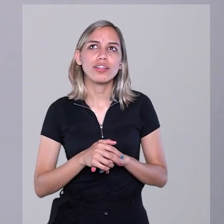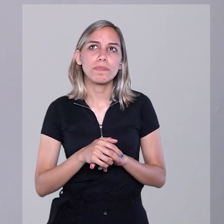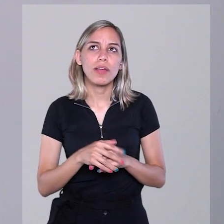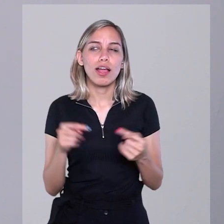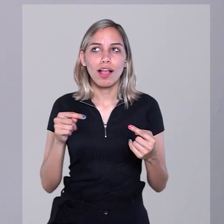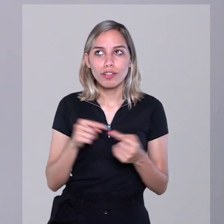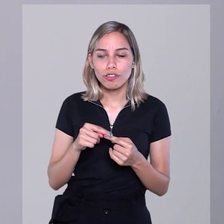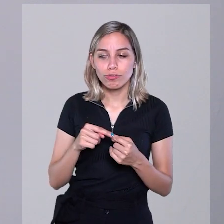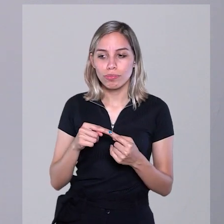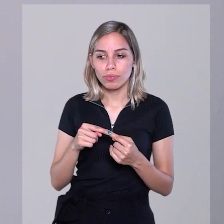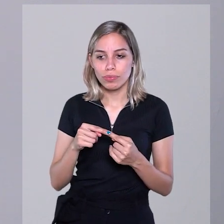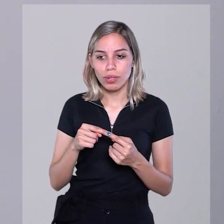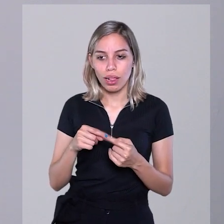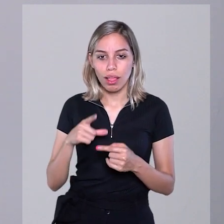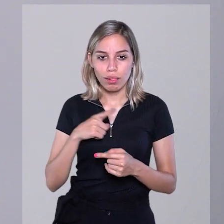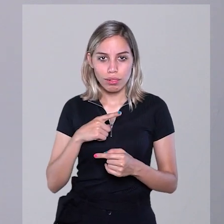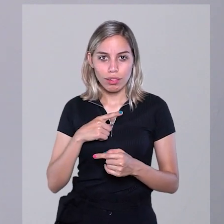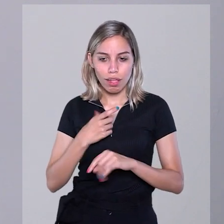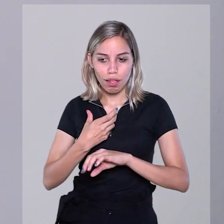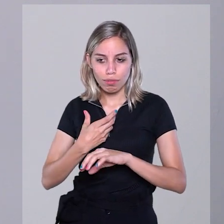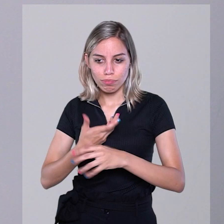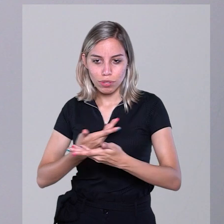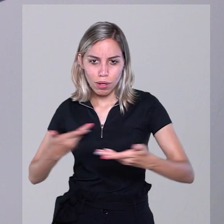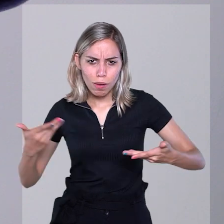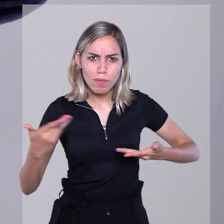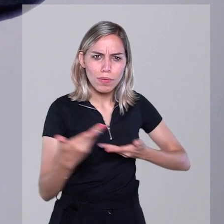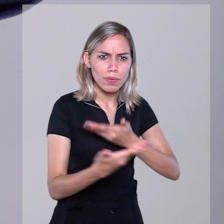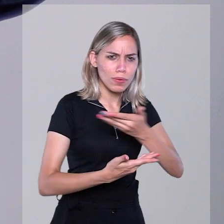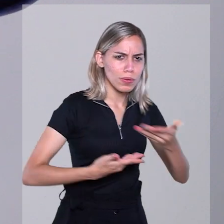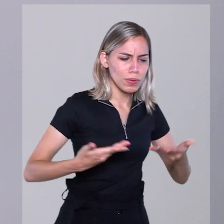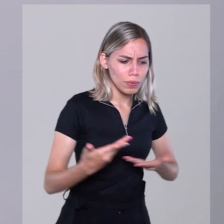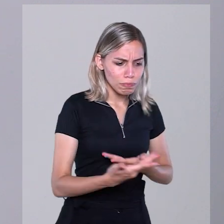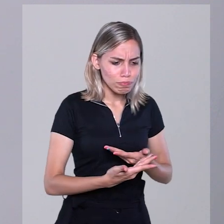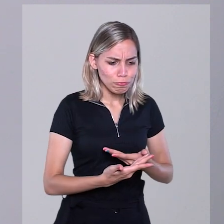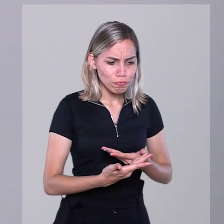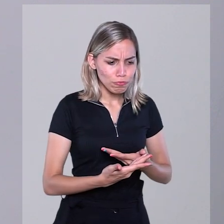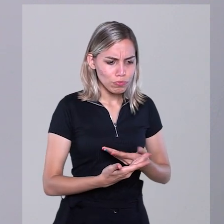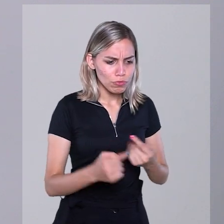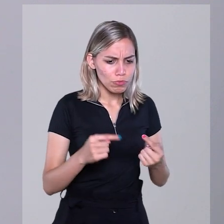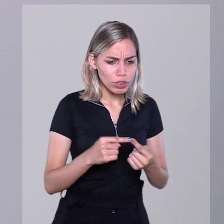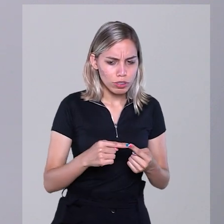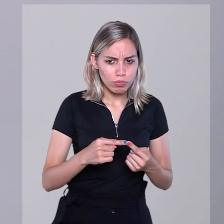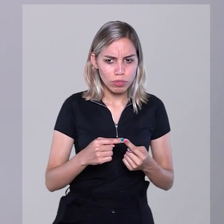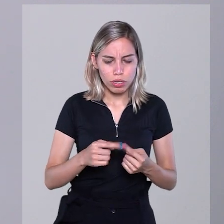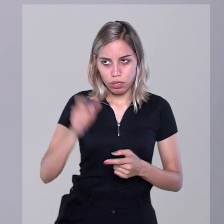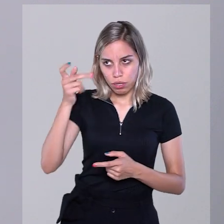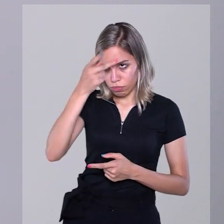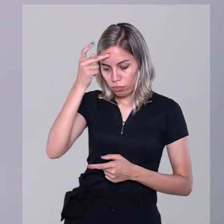da indissociabilidade dos códigos. A radionovela é uma ativadora da